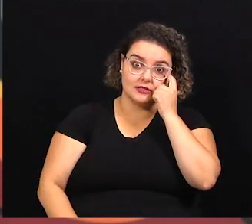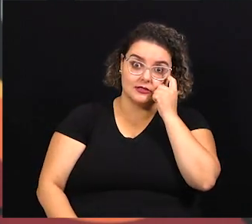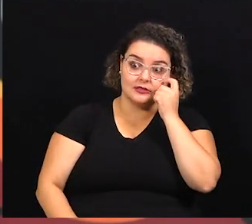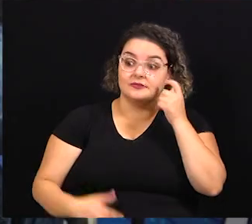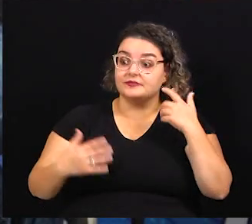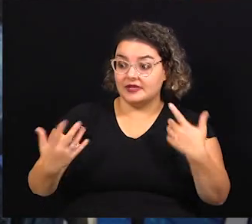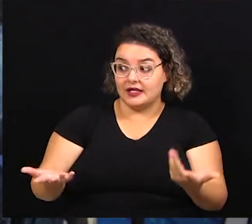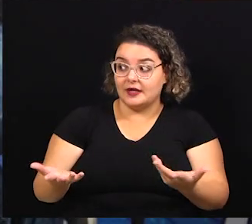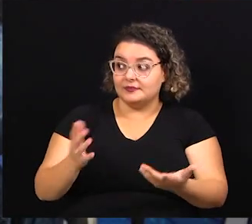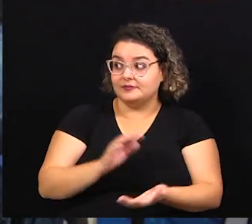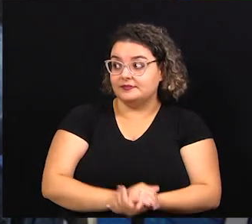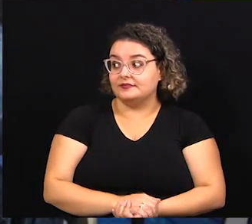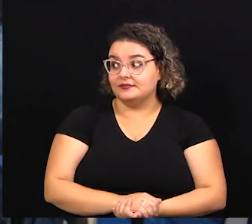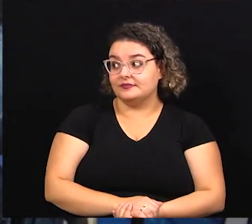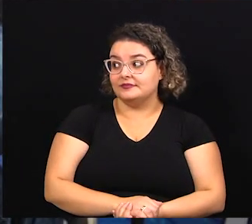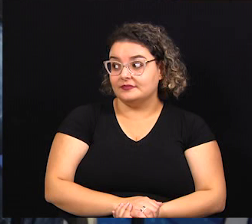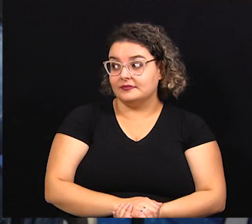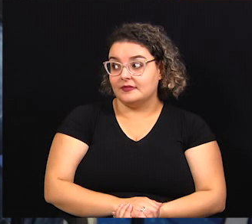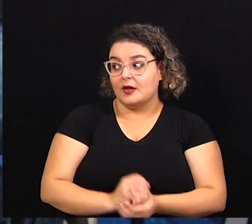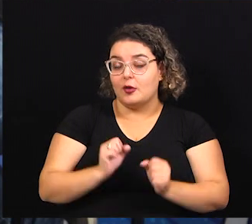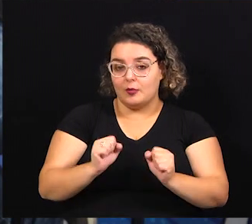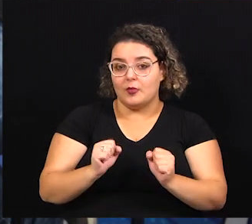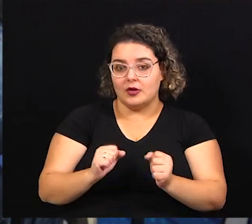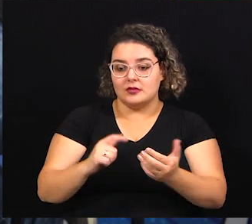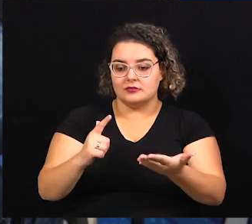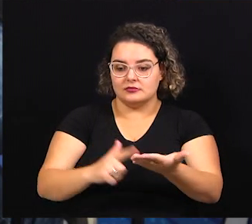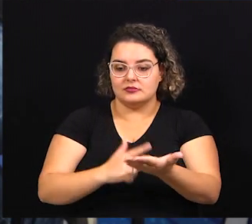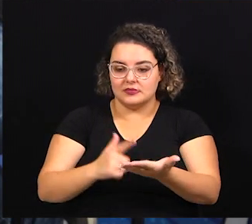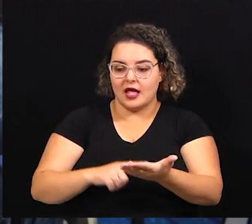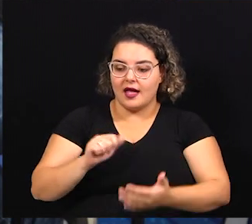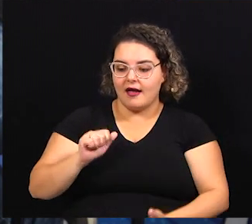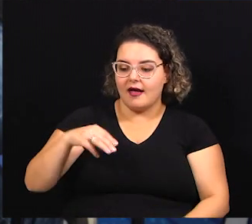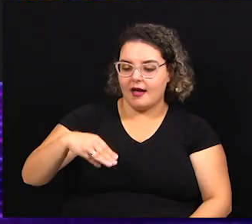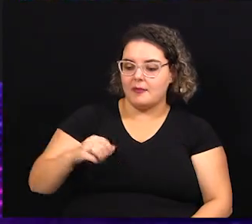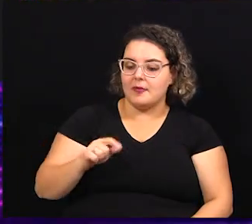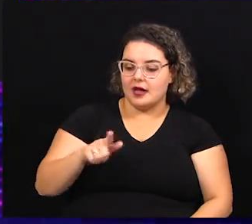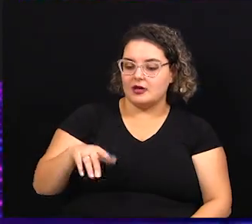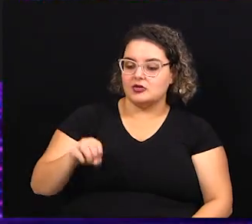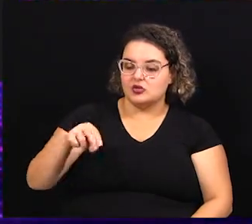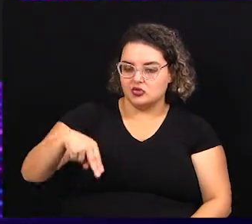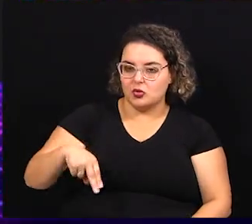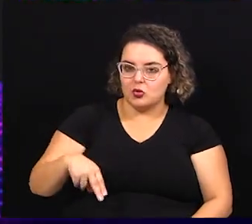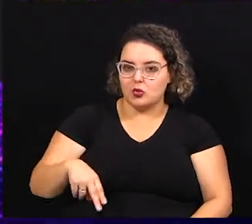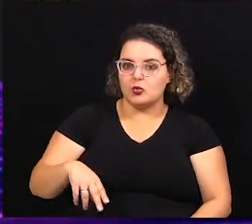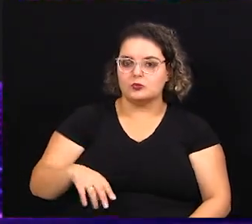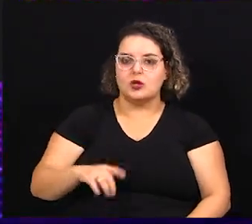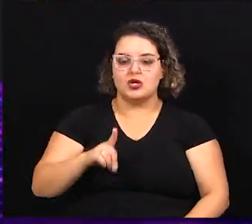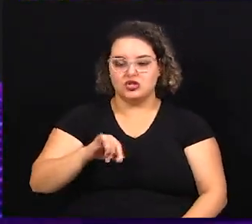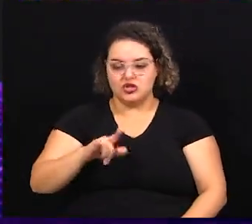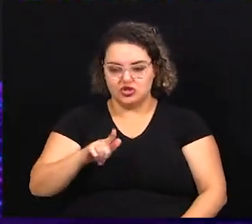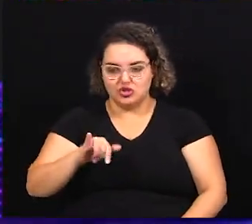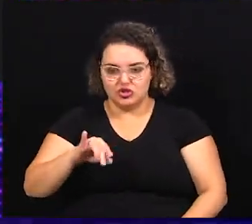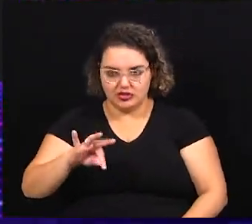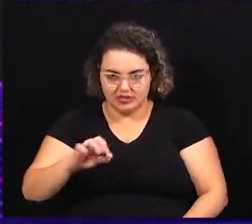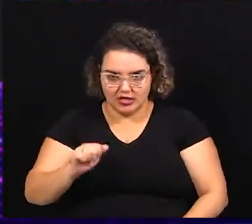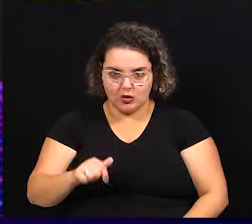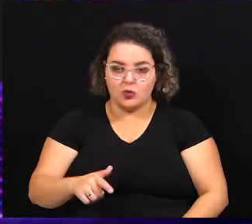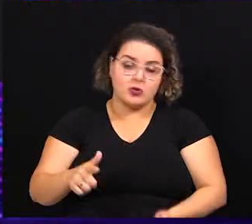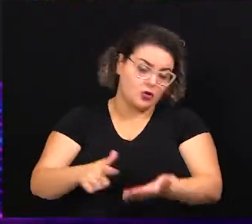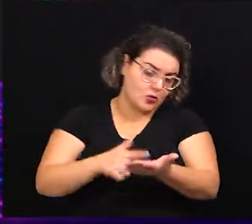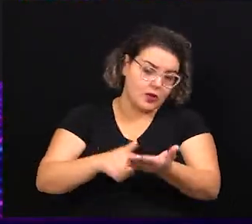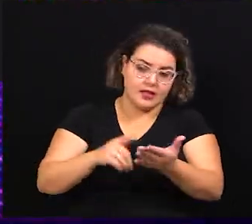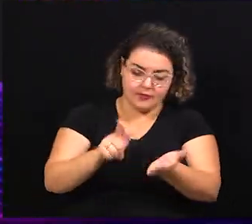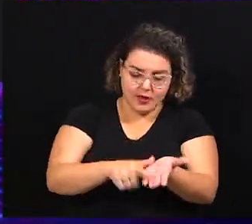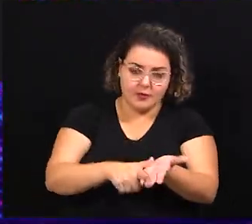continuação. Olha, assim, você pode encontrar meu livro na Amazon, né? A versão digital, a versão física, em papel